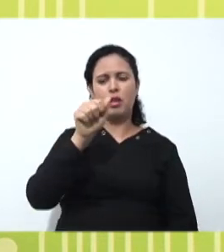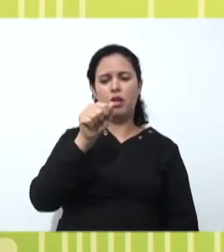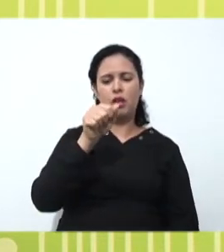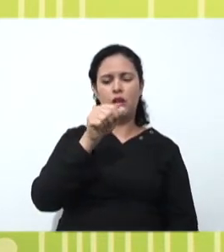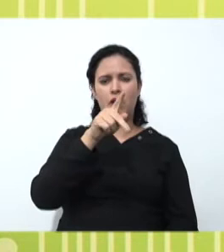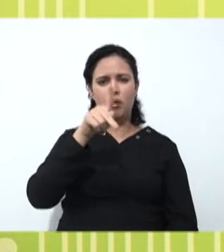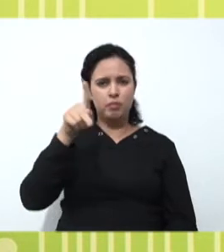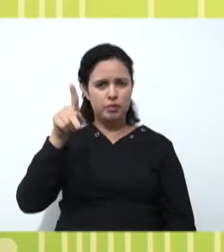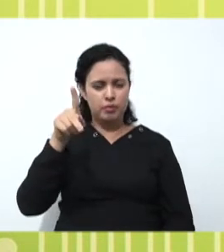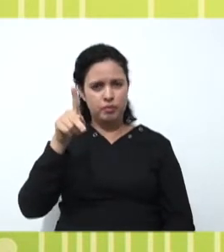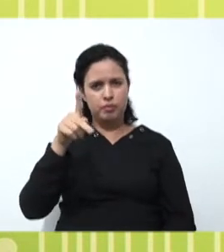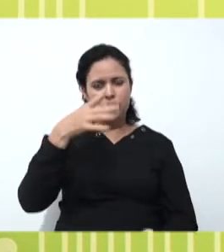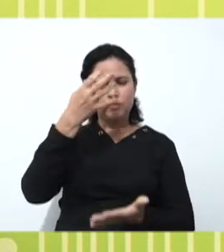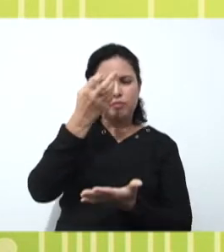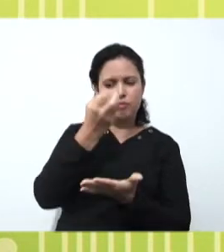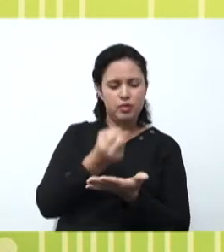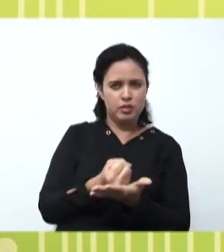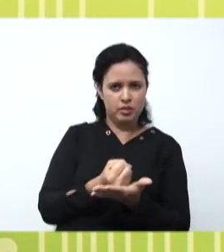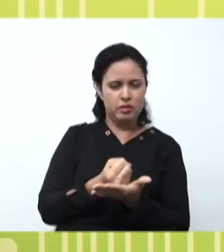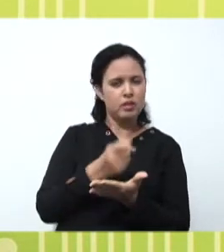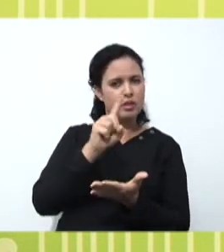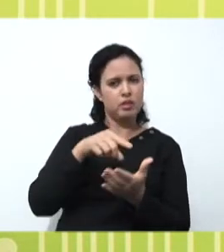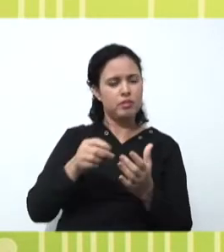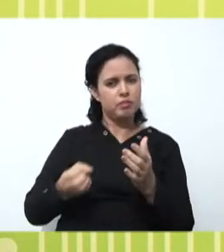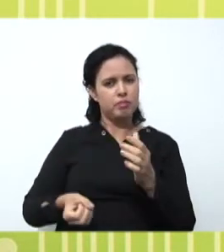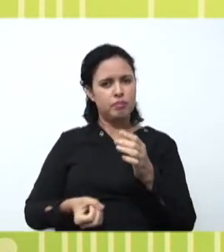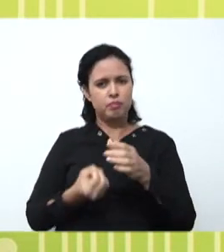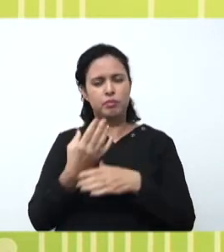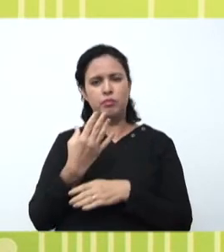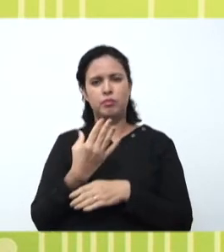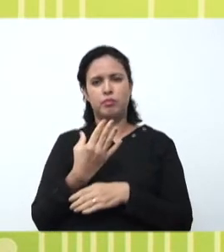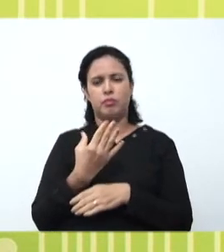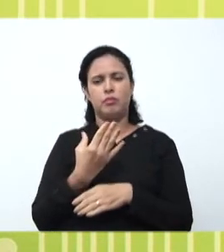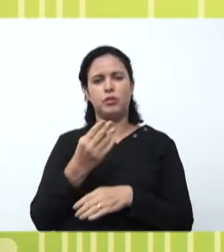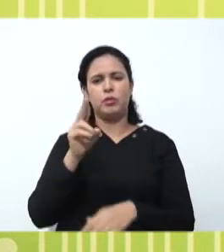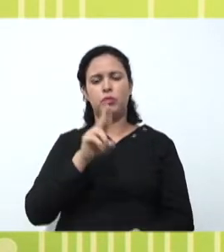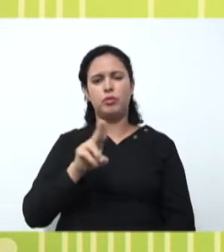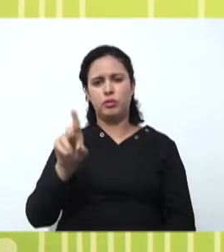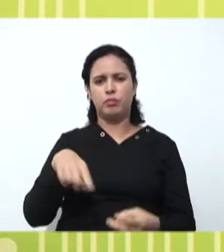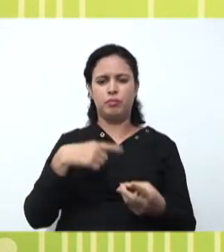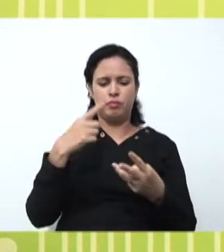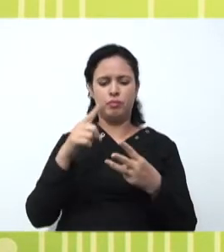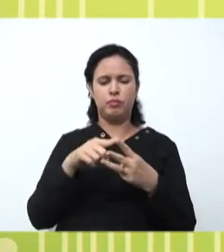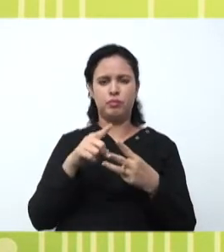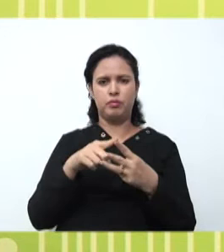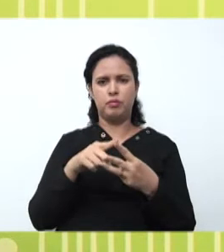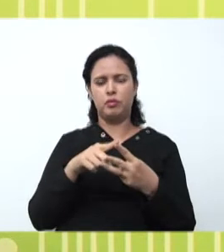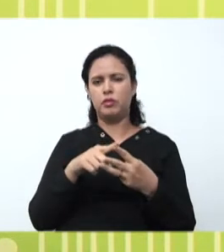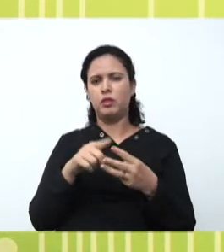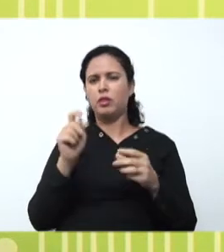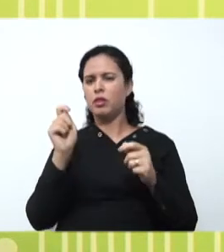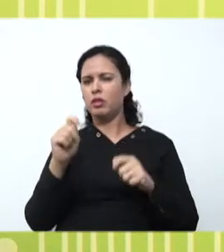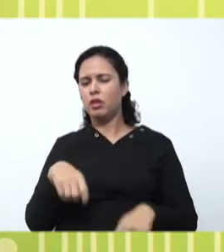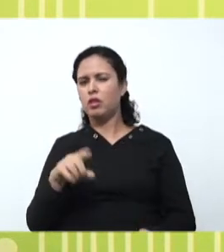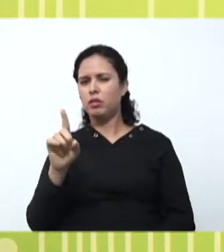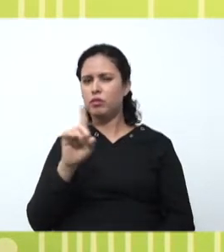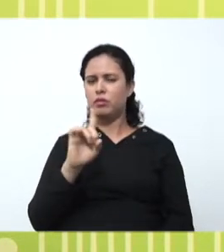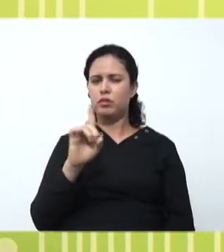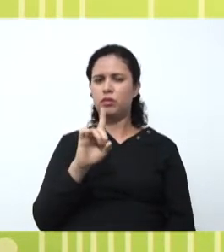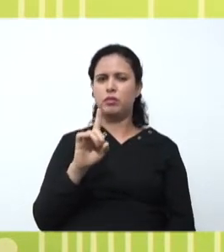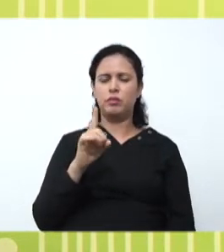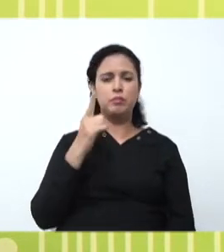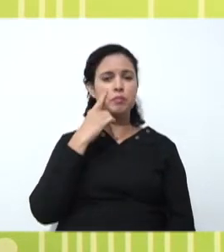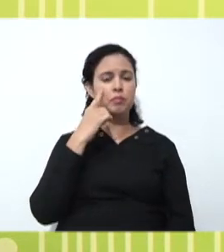de uma startup, e essa startup, ela começou meio assim, sem saber se ia dar certo, né? Baseado